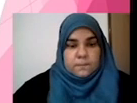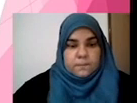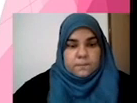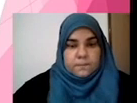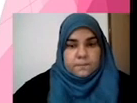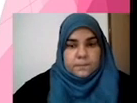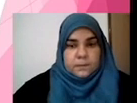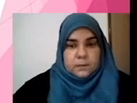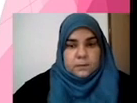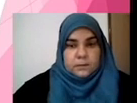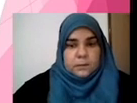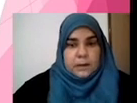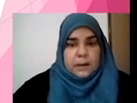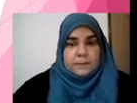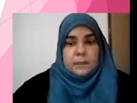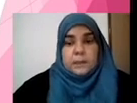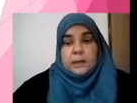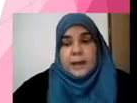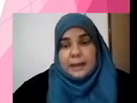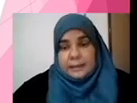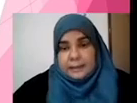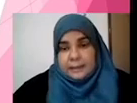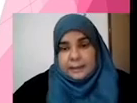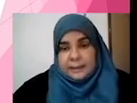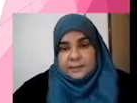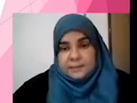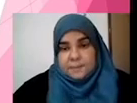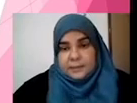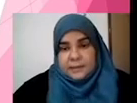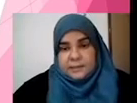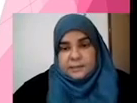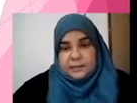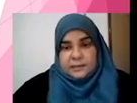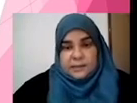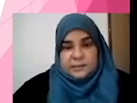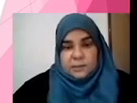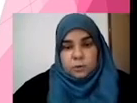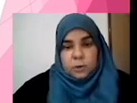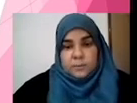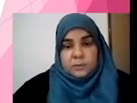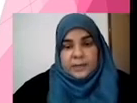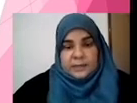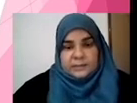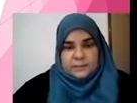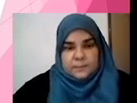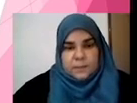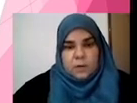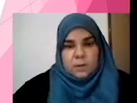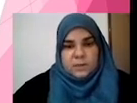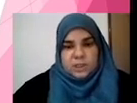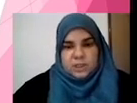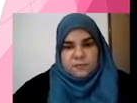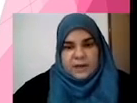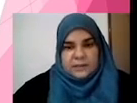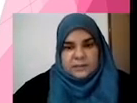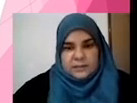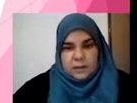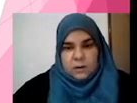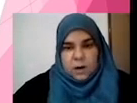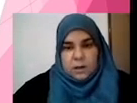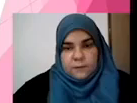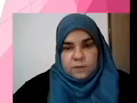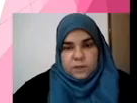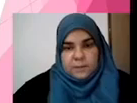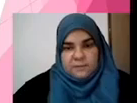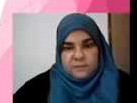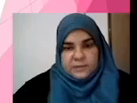5, tá? Aí, esse pedaço aqui tem que ser o dobro desse. Como que a gente faz, então,